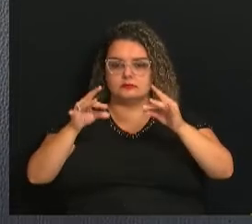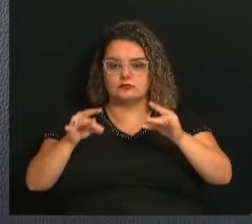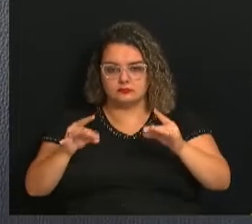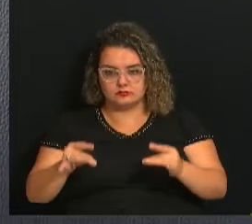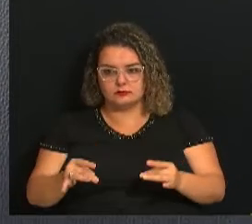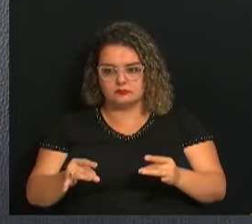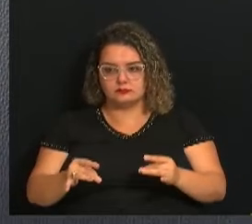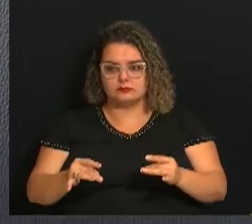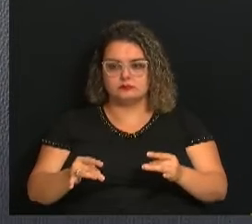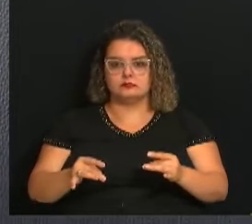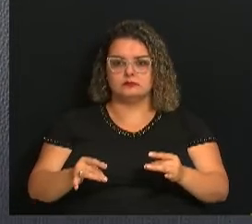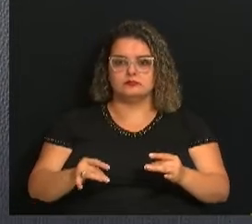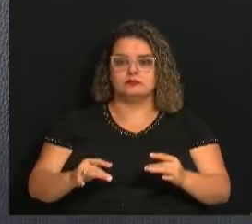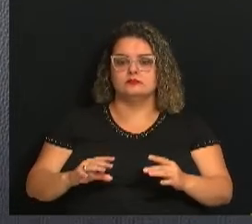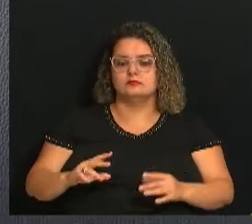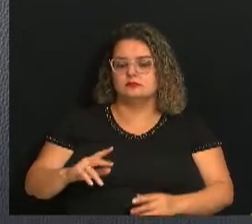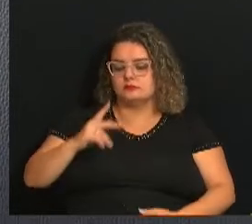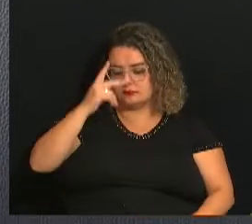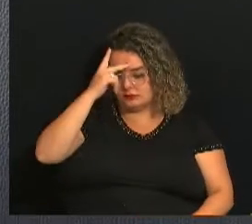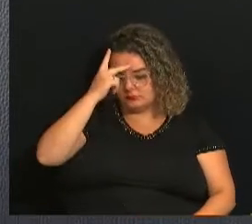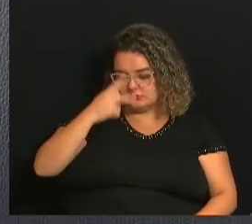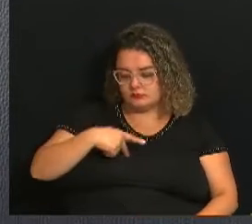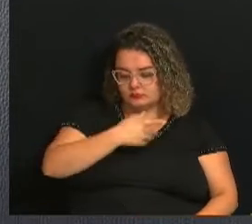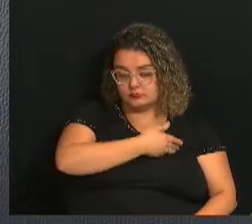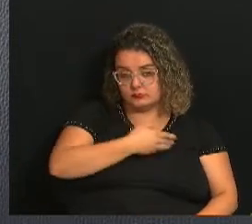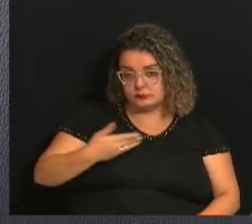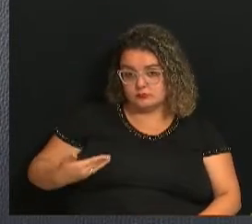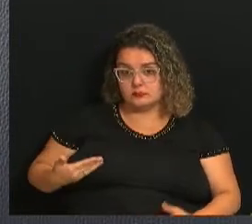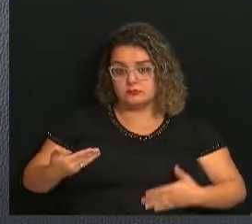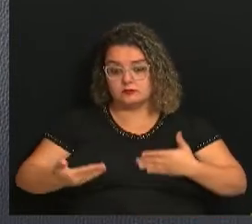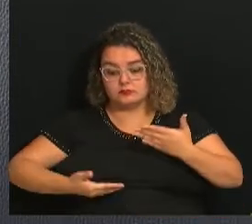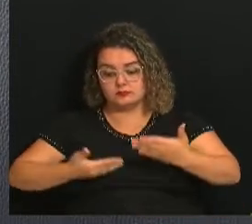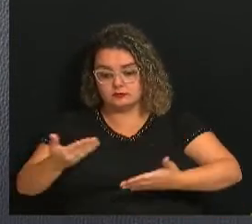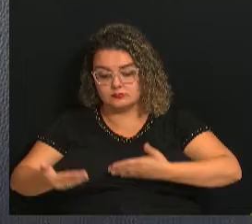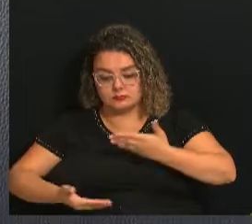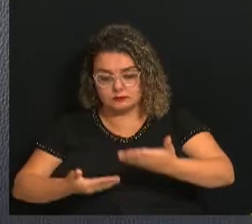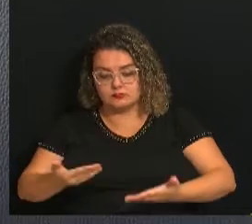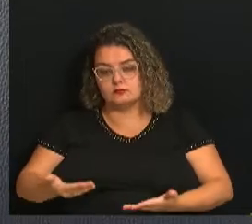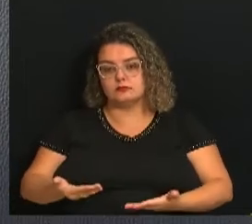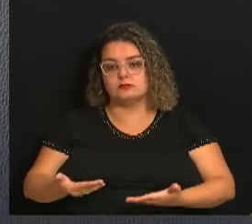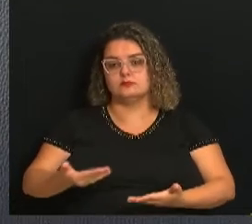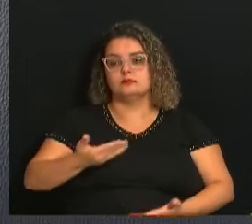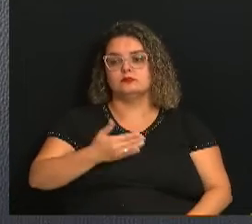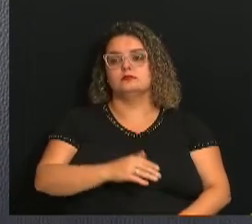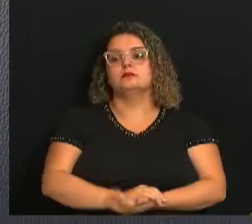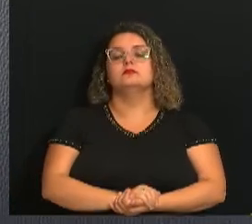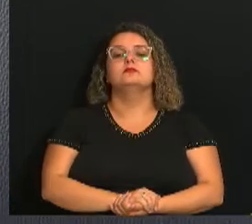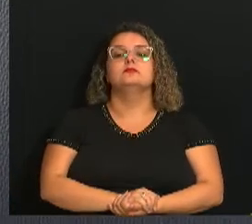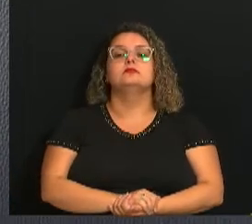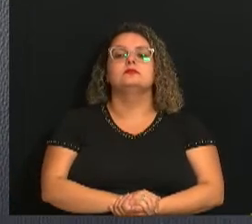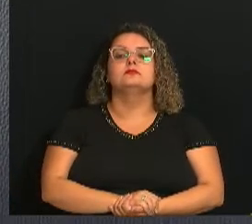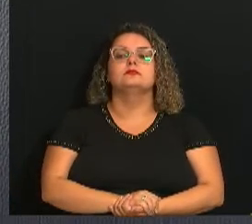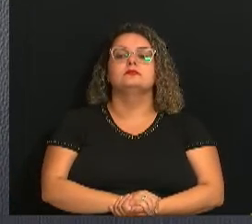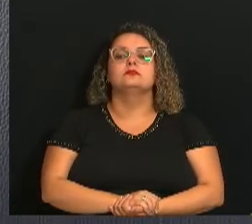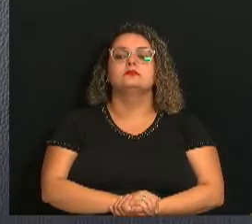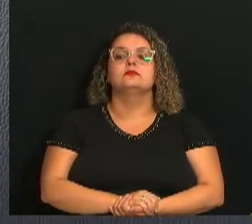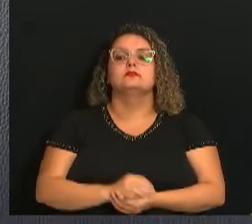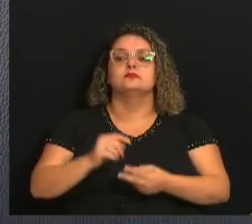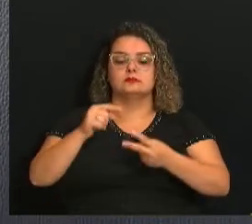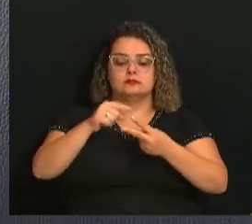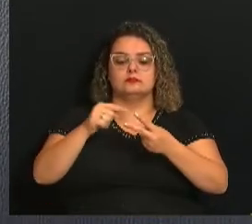ao funcionalismo, com relação aos servidores, né? E aí eu queria tocar em dois